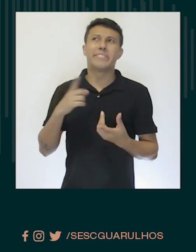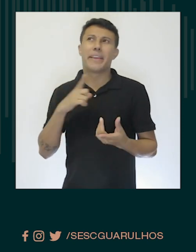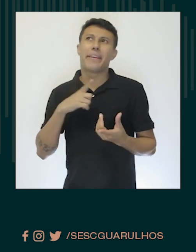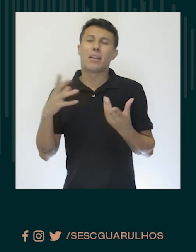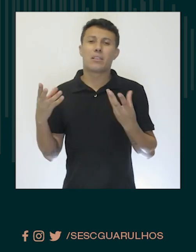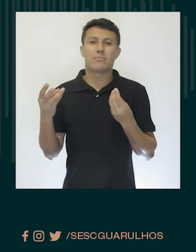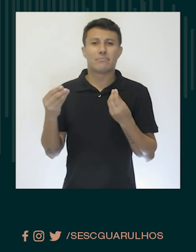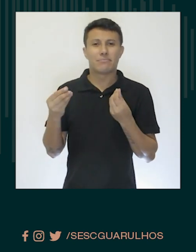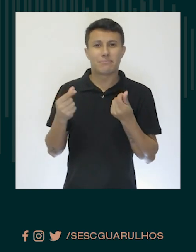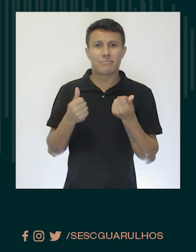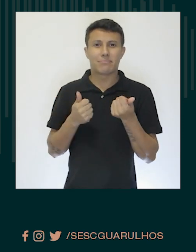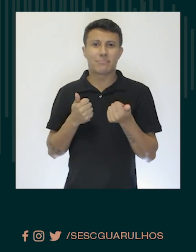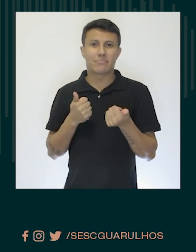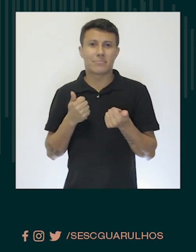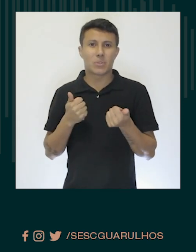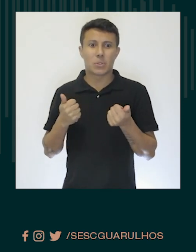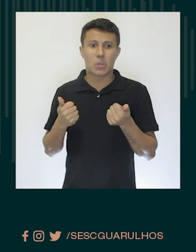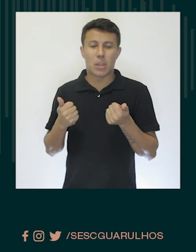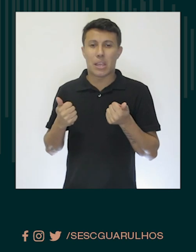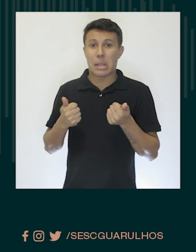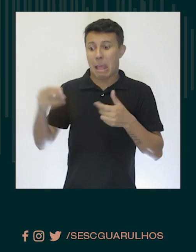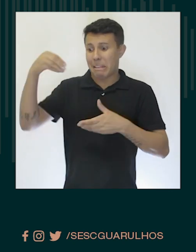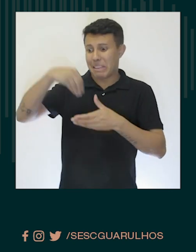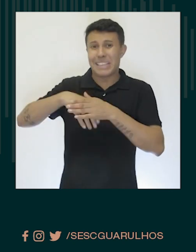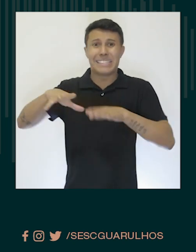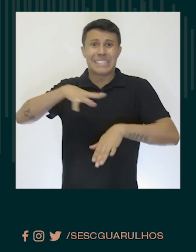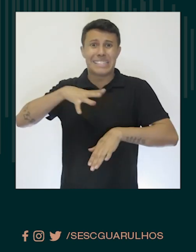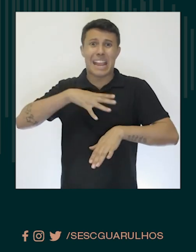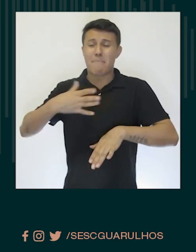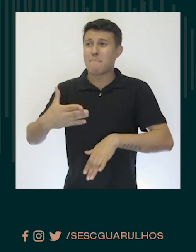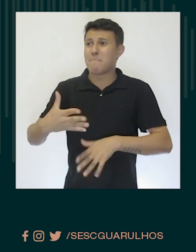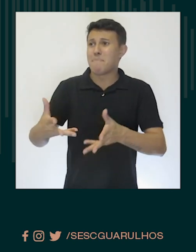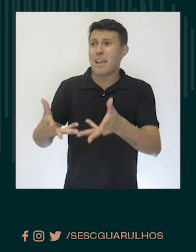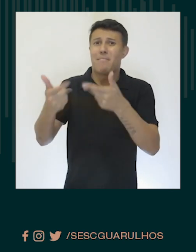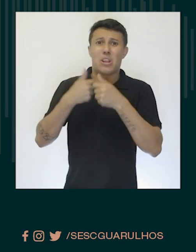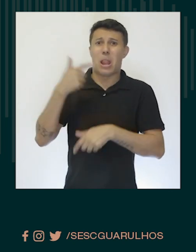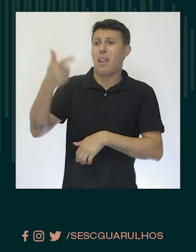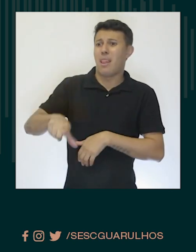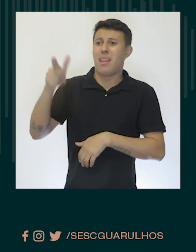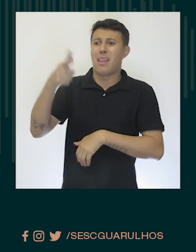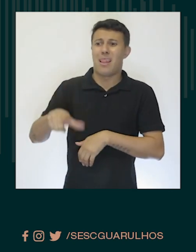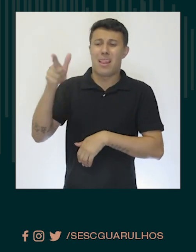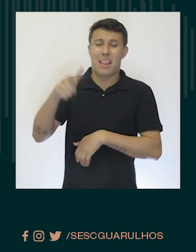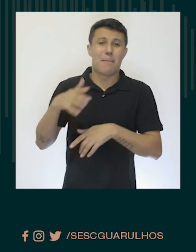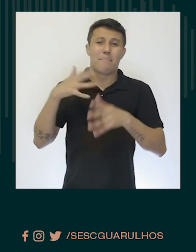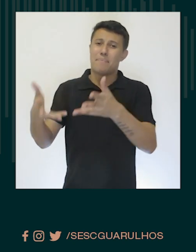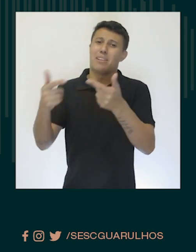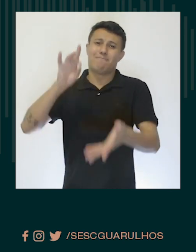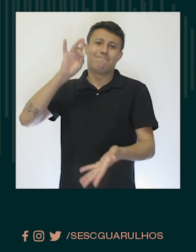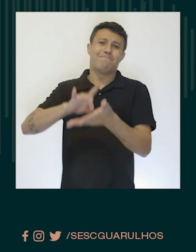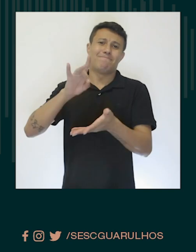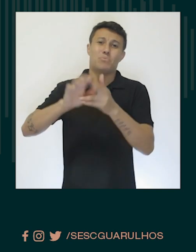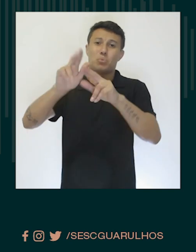maravilhosa dentro da cidade, que eu sempre estou repetindo maravilhoso, porque é muito maravilhoso mesmo. O que a gente tem a aprender com essas